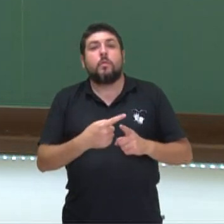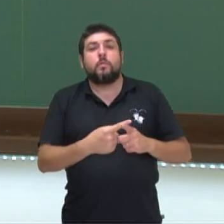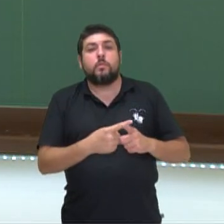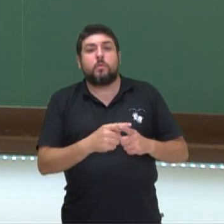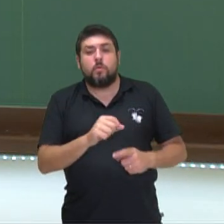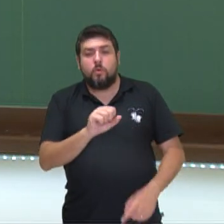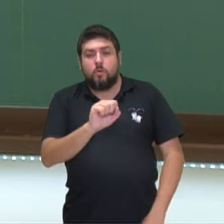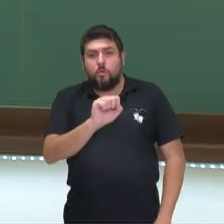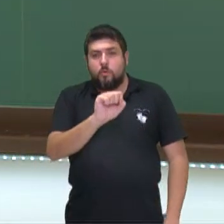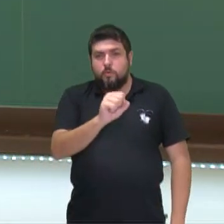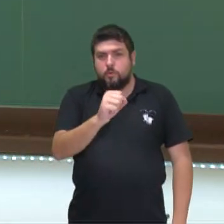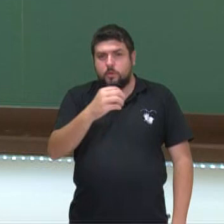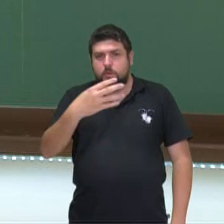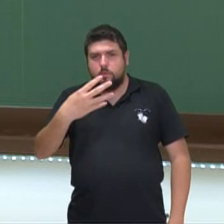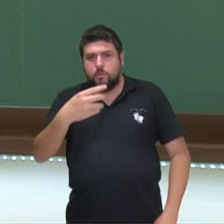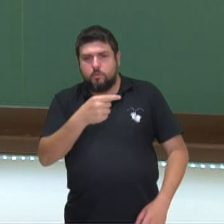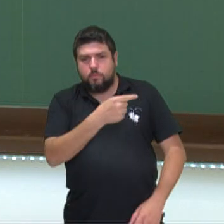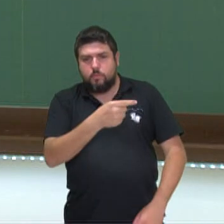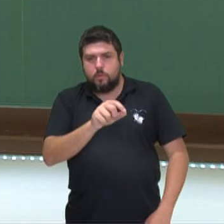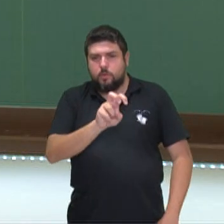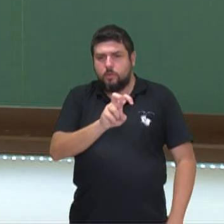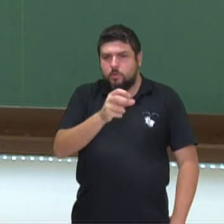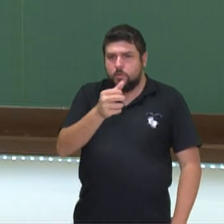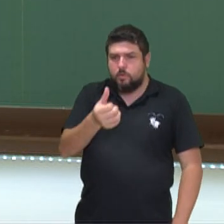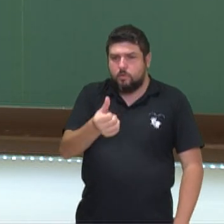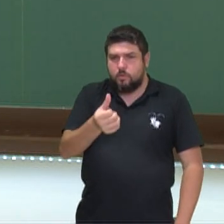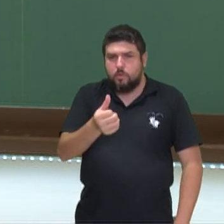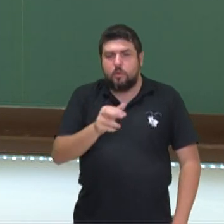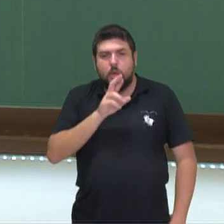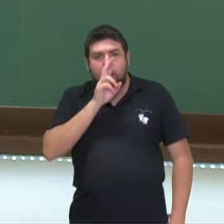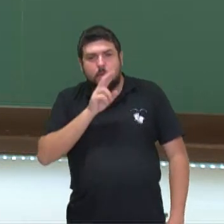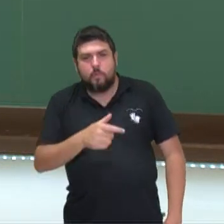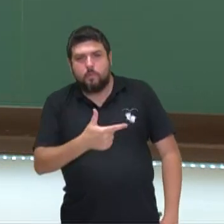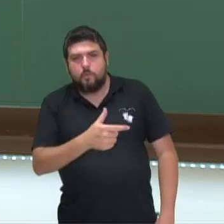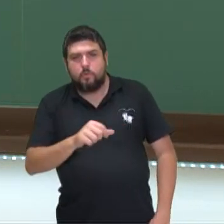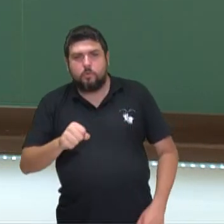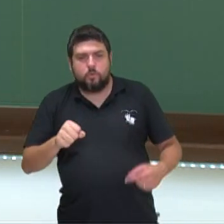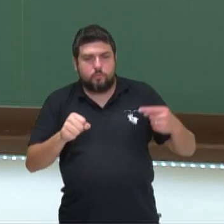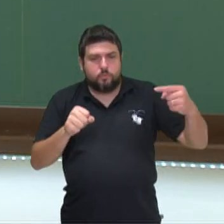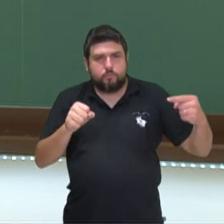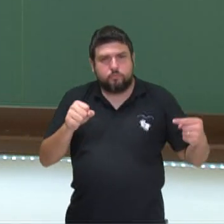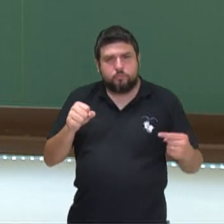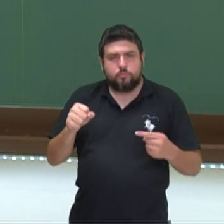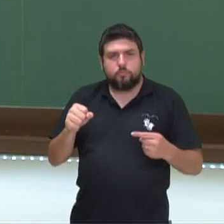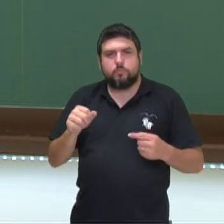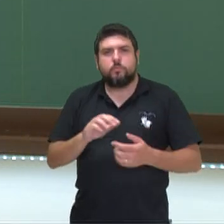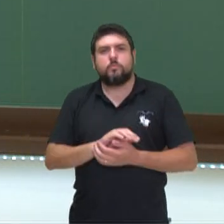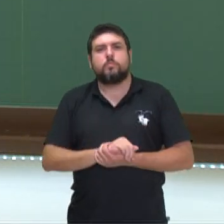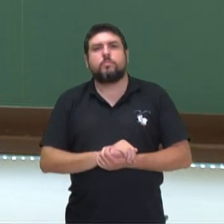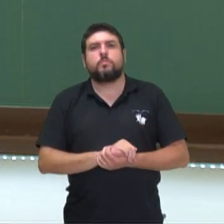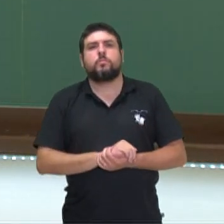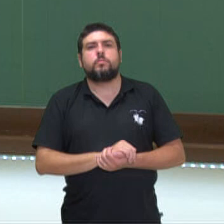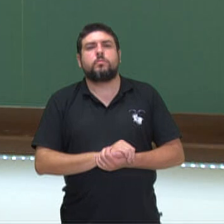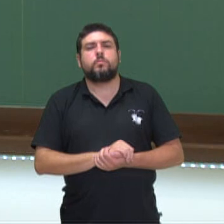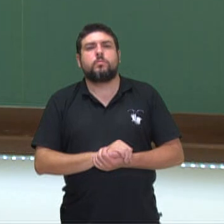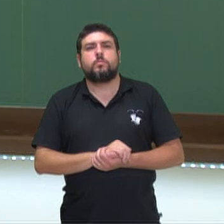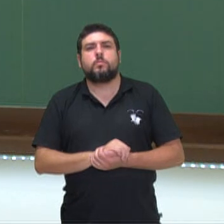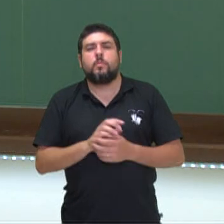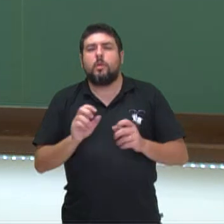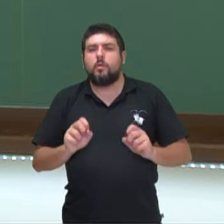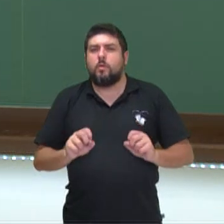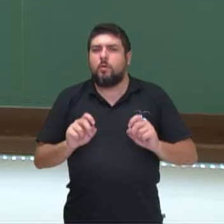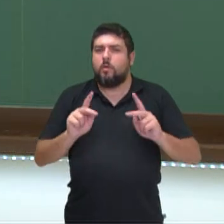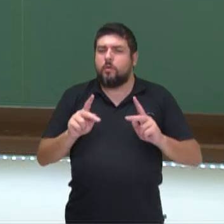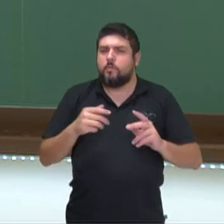menos 56, o resultado nos dá menos 28, ok? Então, vamos lá, vamos para o